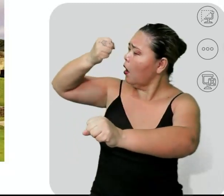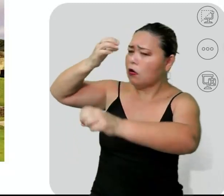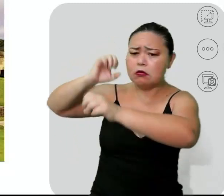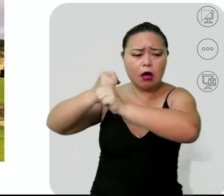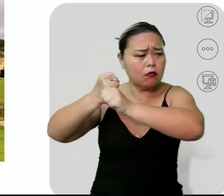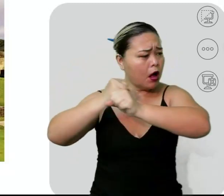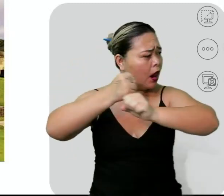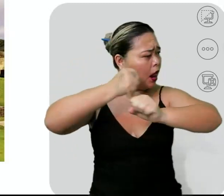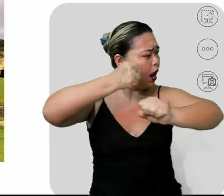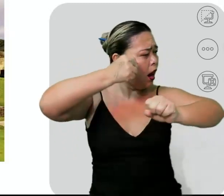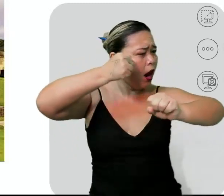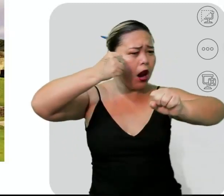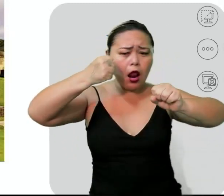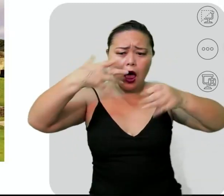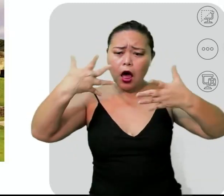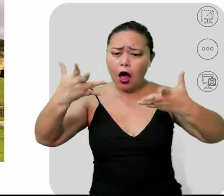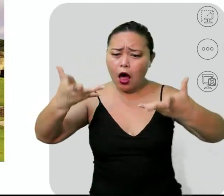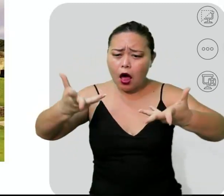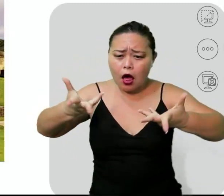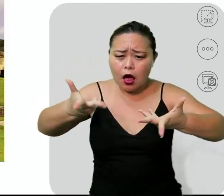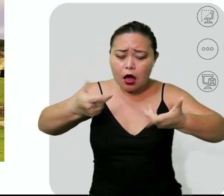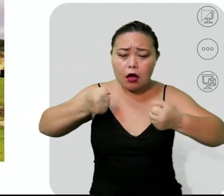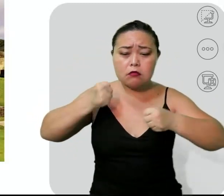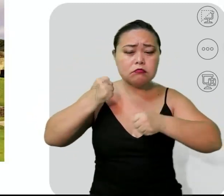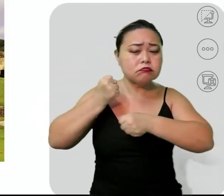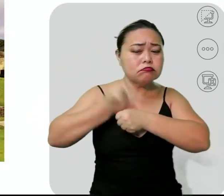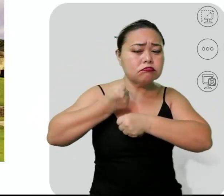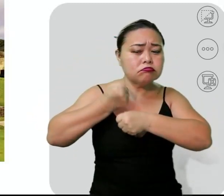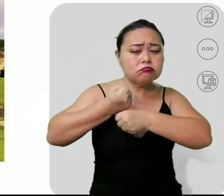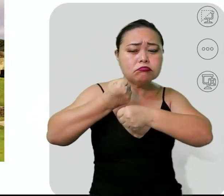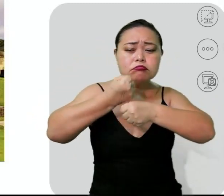o esplendor dessa construção, é